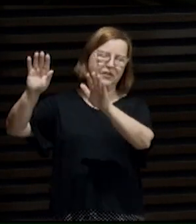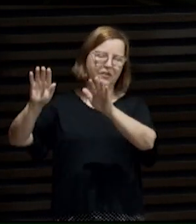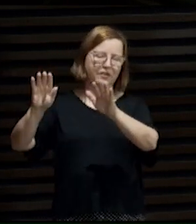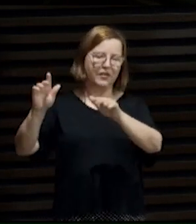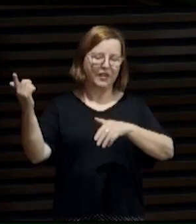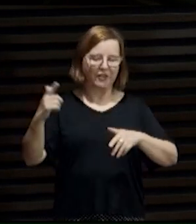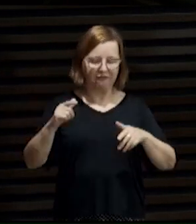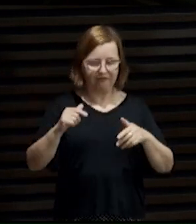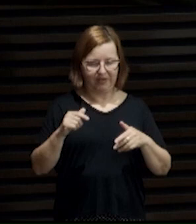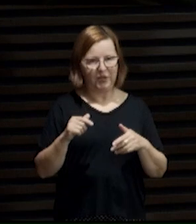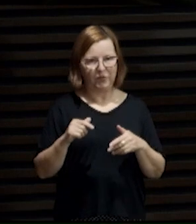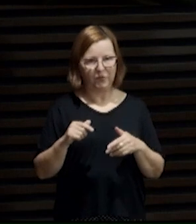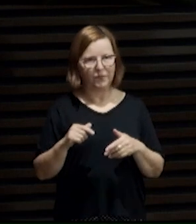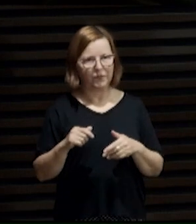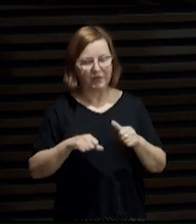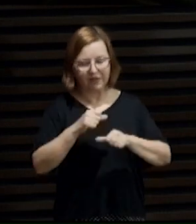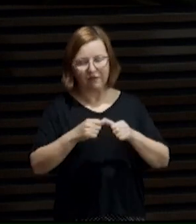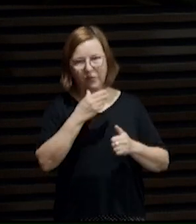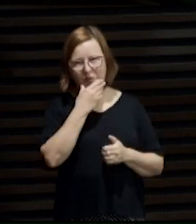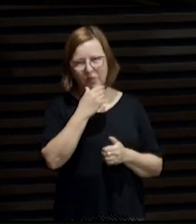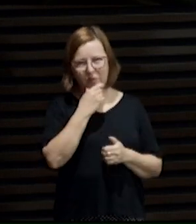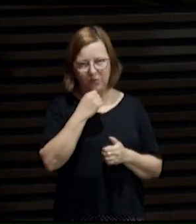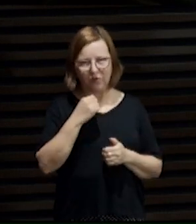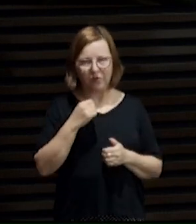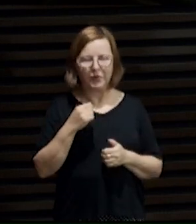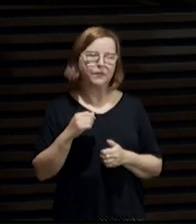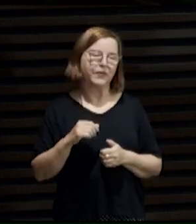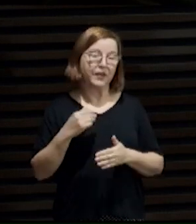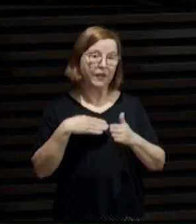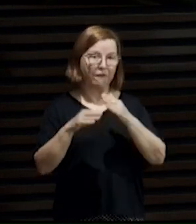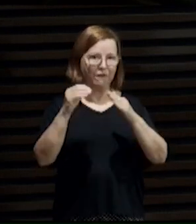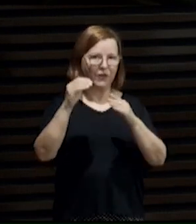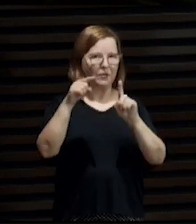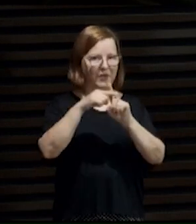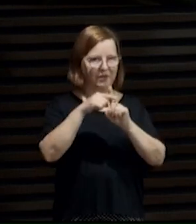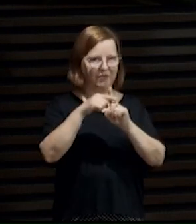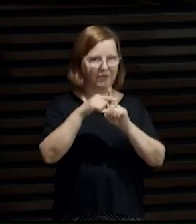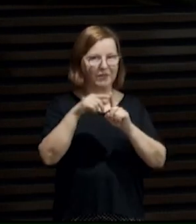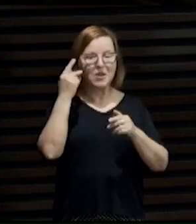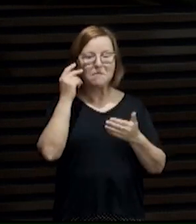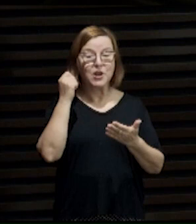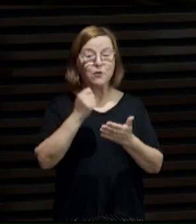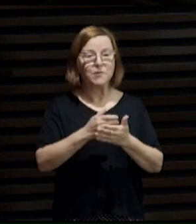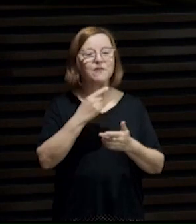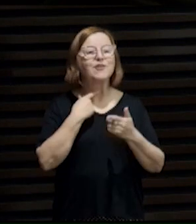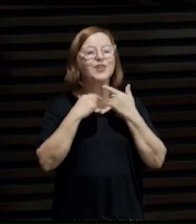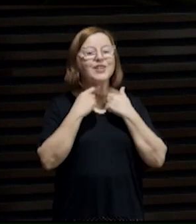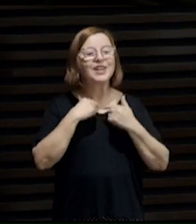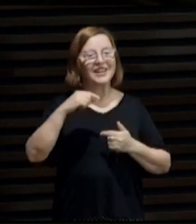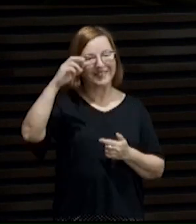isso ele foi próspero, cumprindo a vontade do seu Senhor. O que Deus fez ao